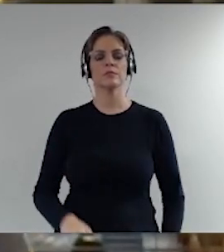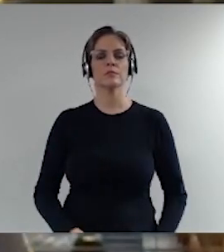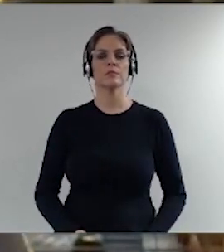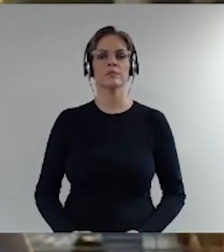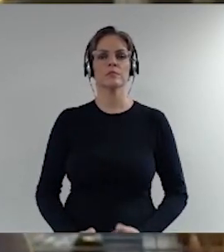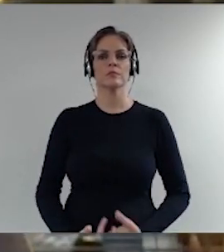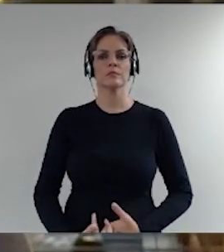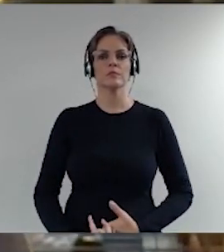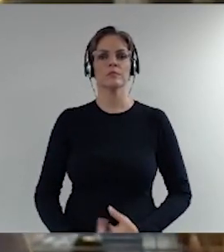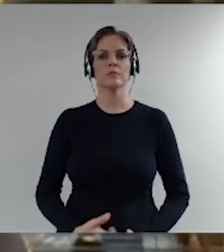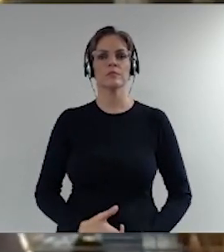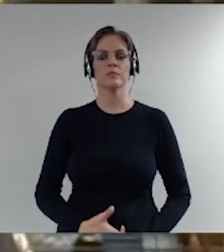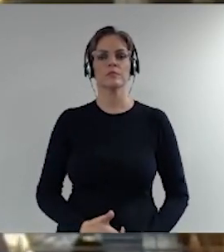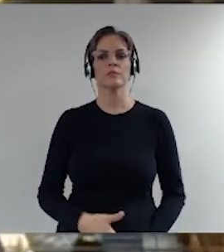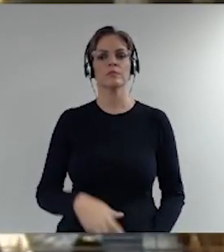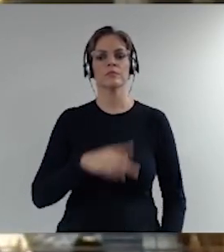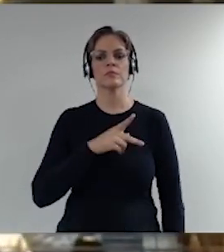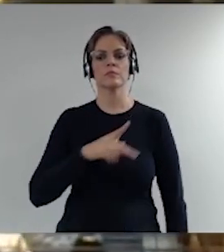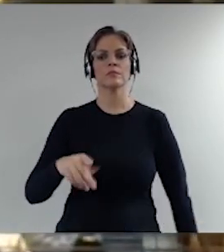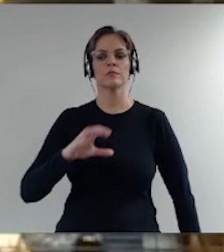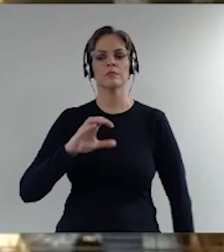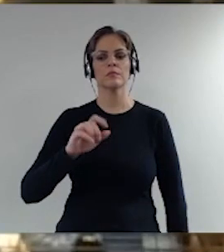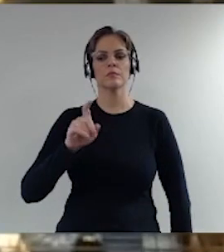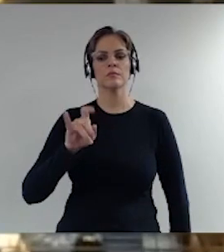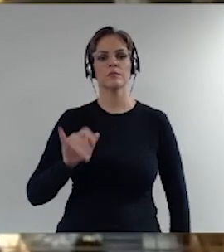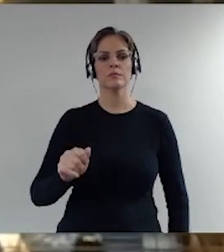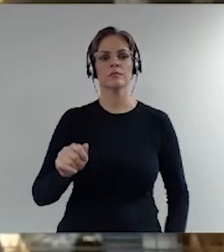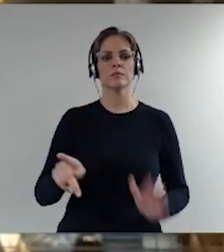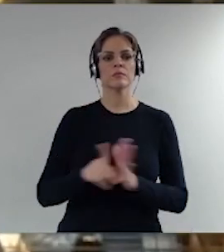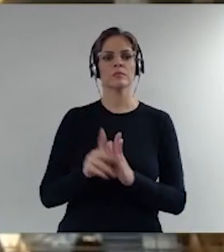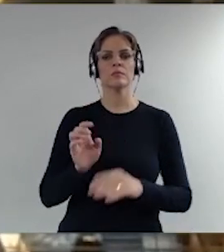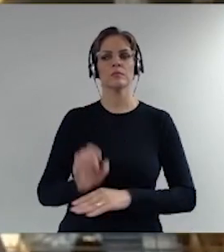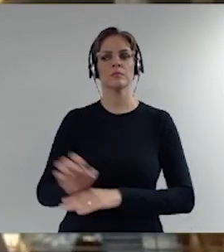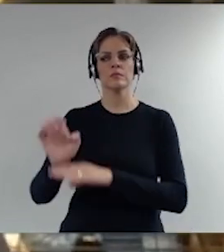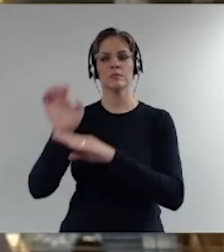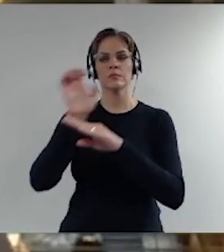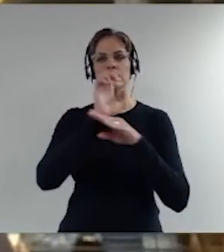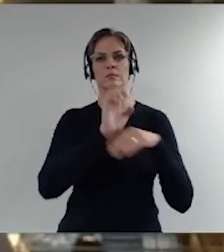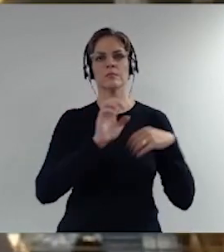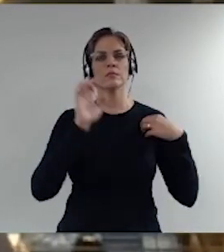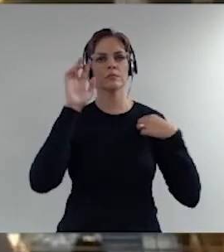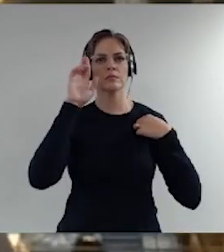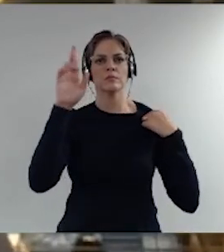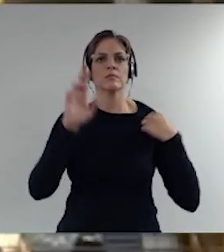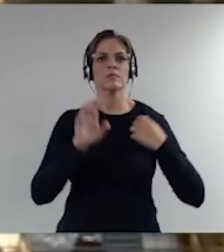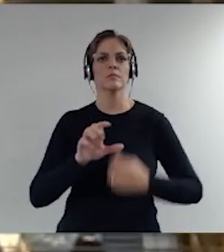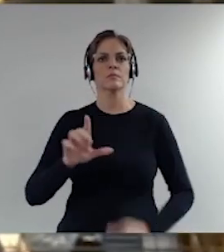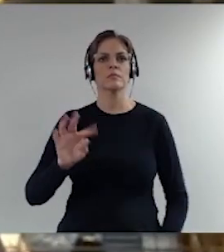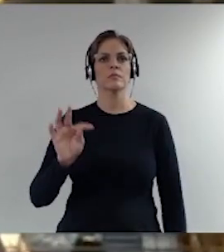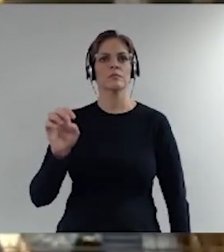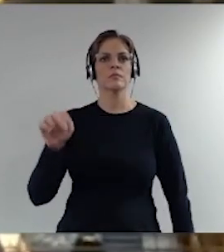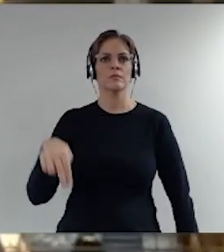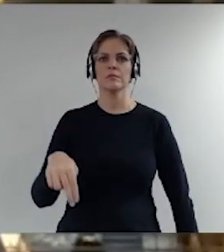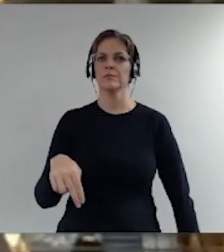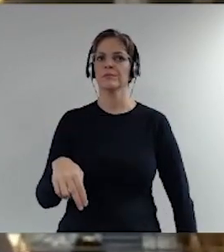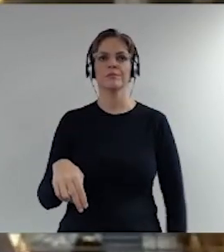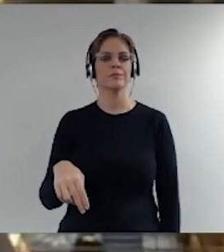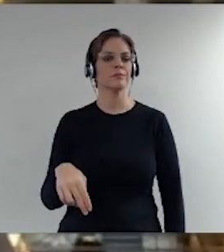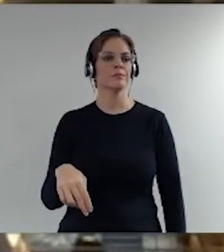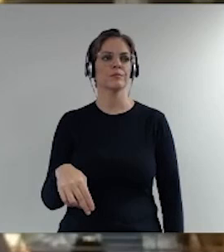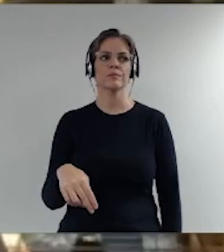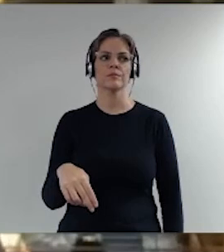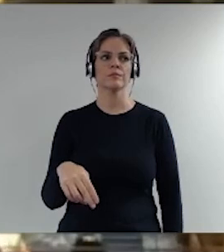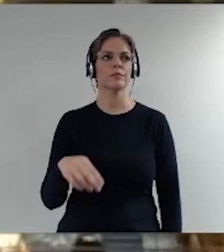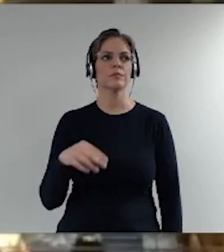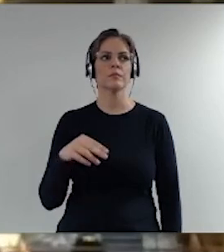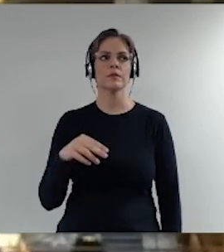e presidentes das suas caixas de assistência dos seus estados. Aqui o doutor Elton representando toda a advocacia